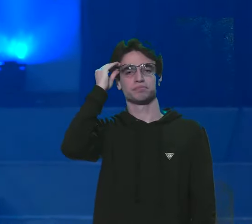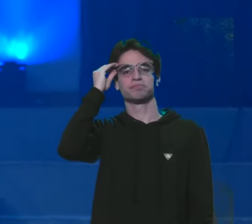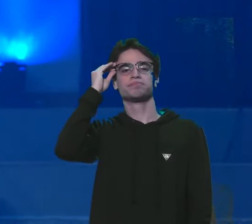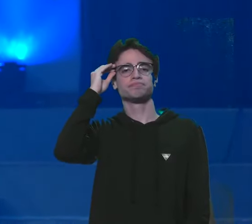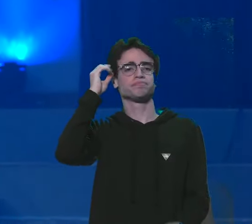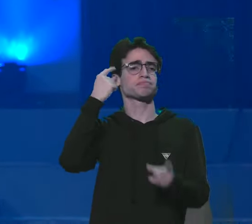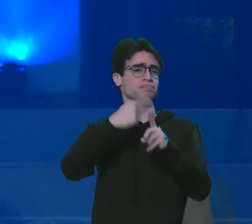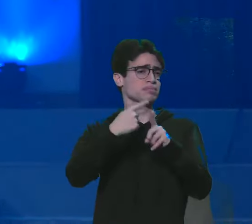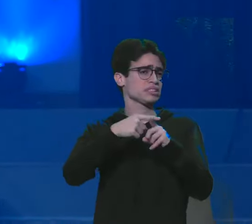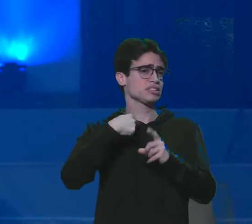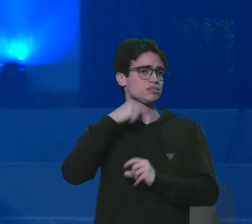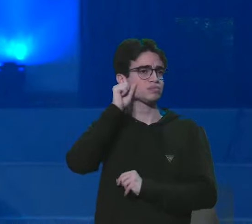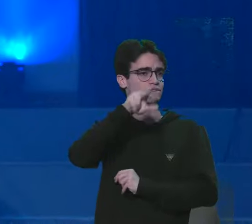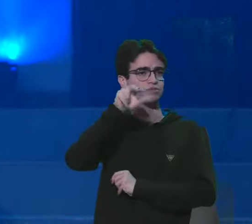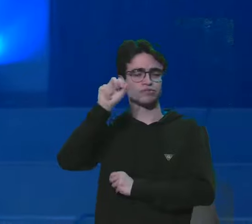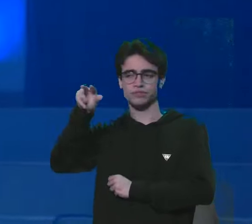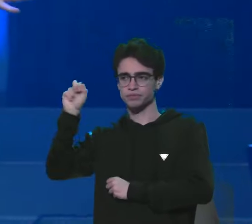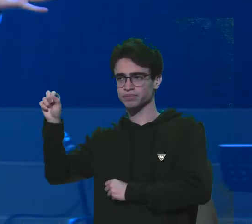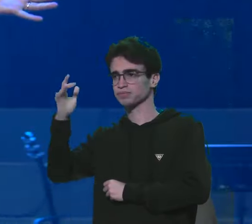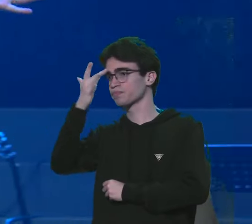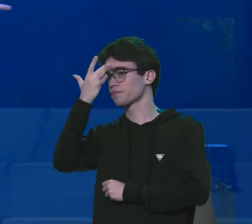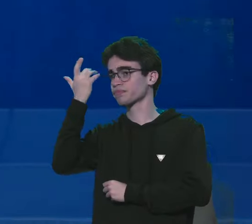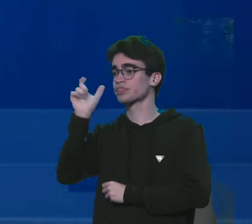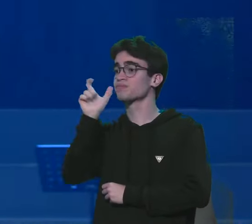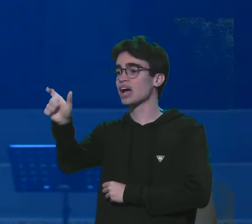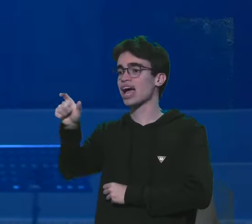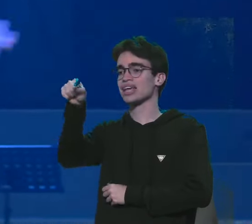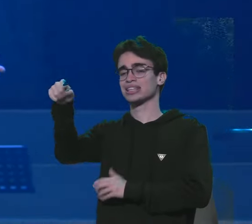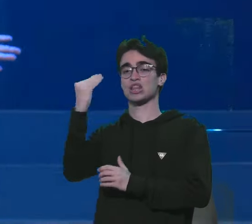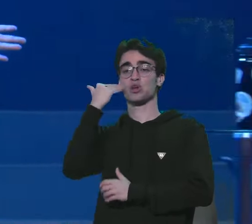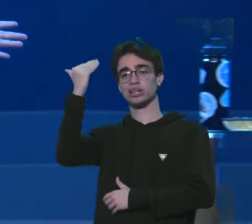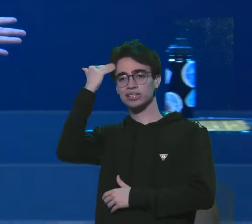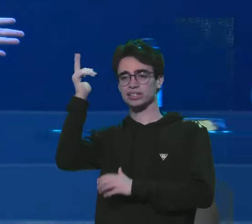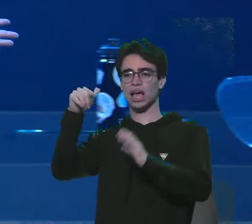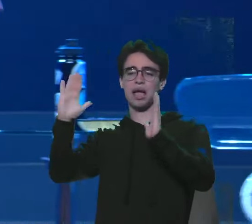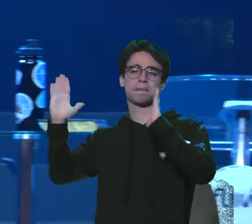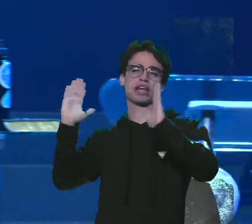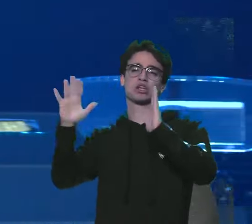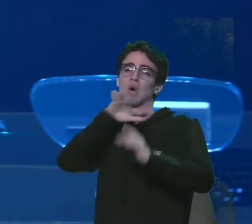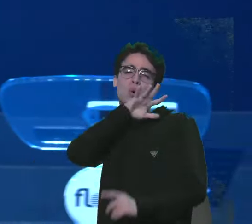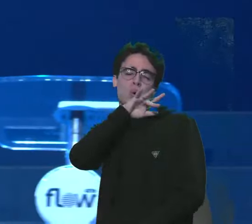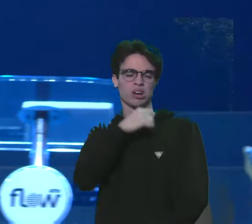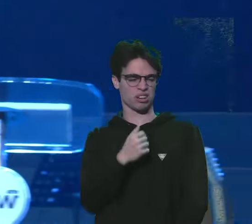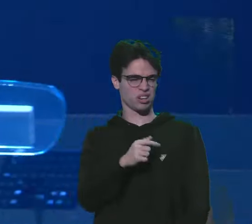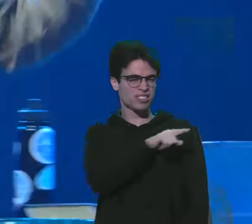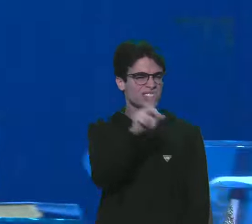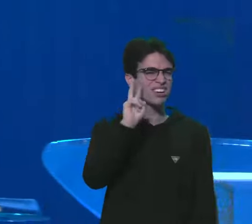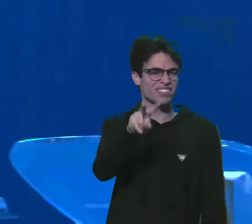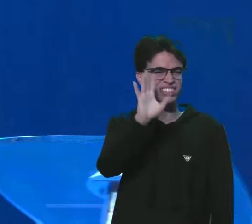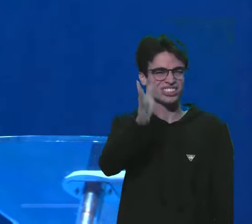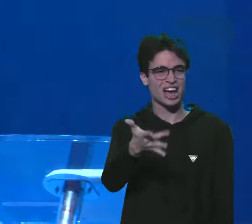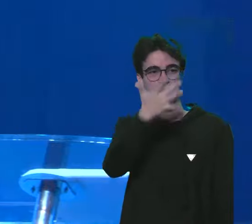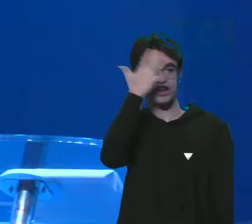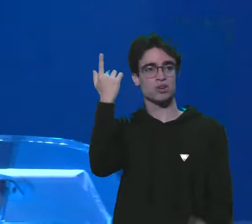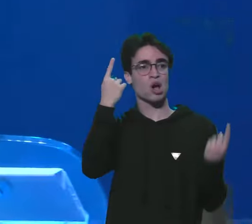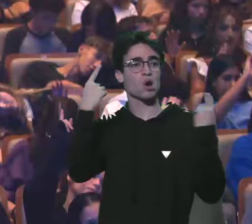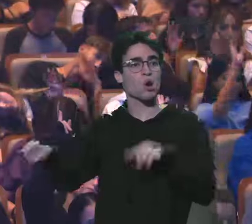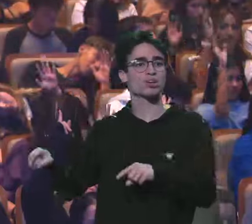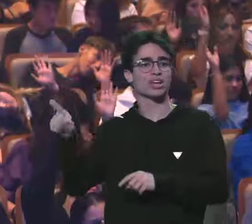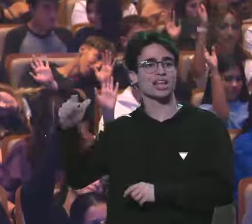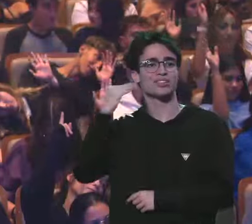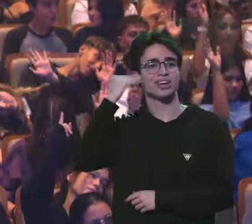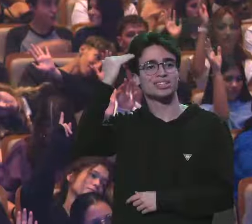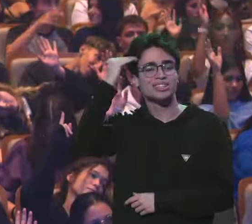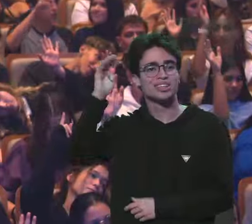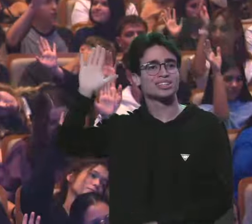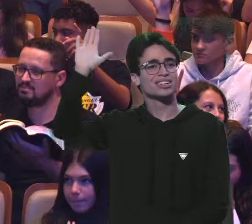vejo muita gente se referindo à adolescência como algo ruim. Quem já ouviu alguém falando mal de adolescente? Levanta a mão, deixa eu